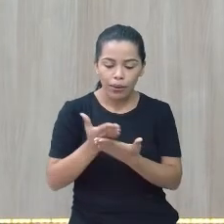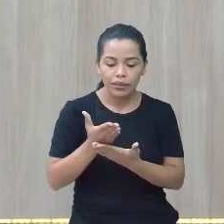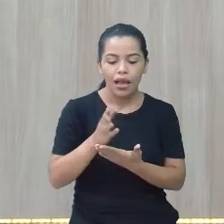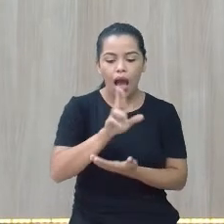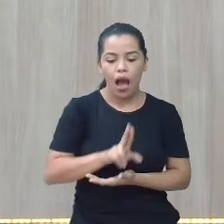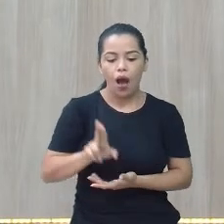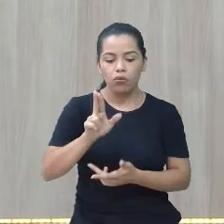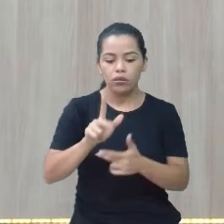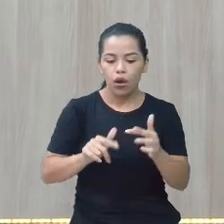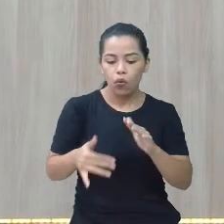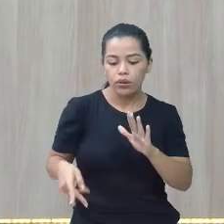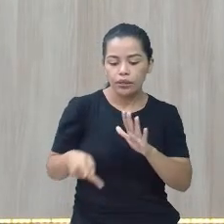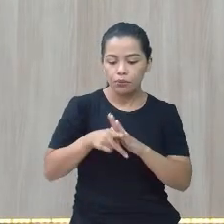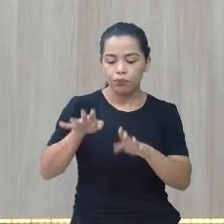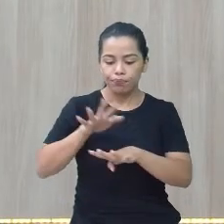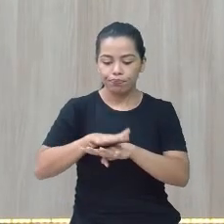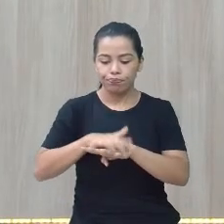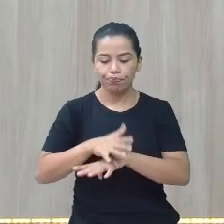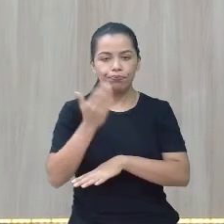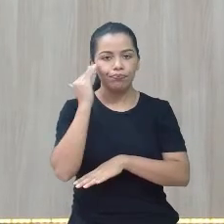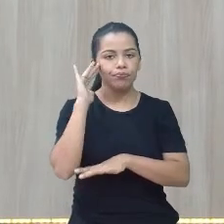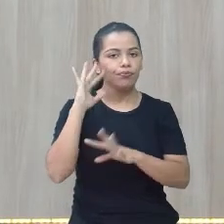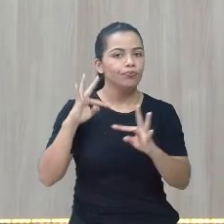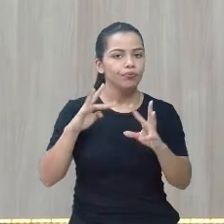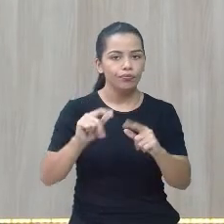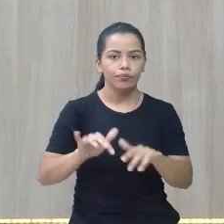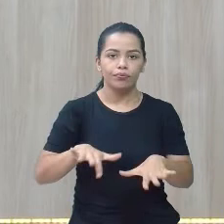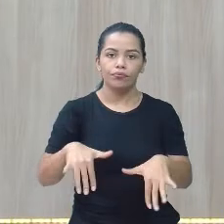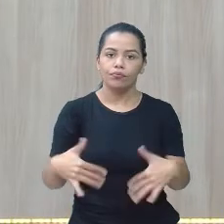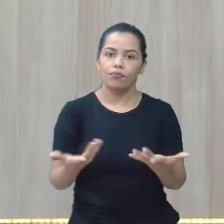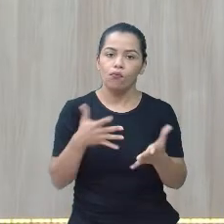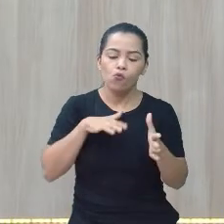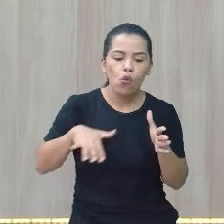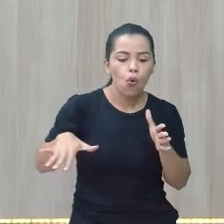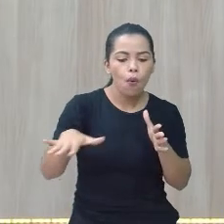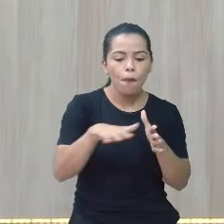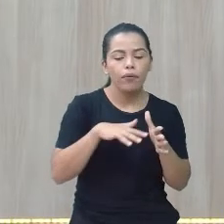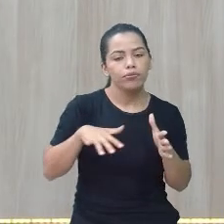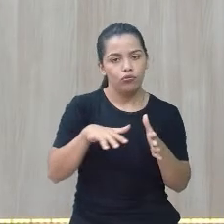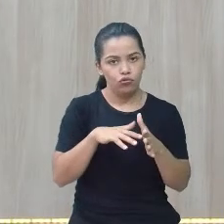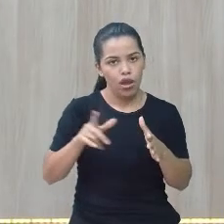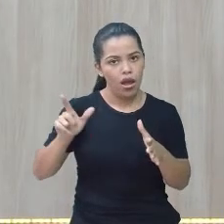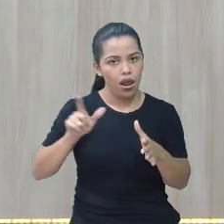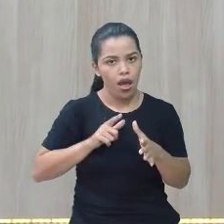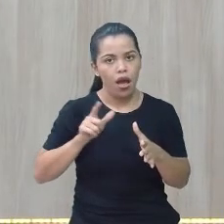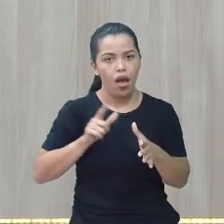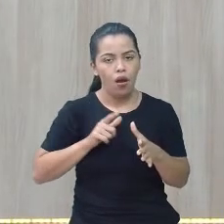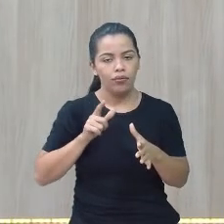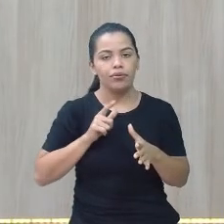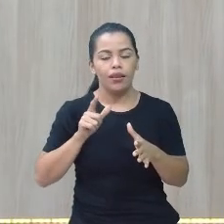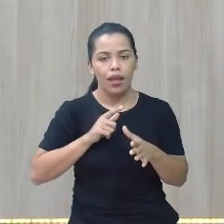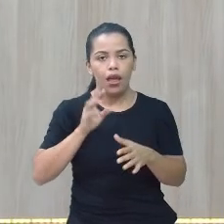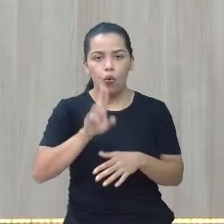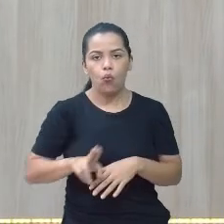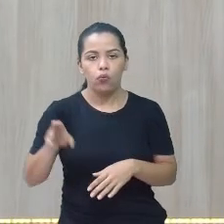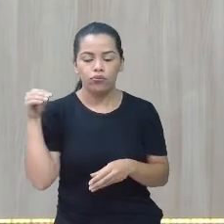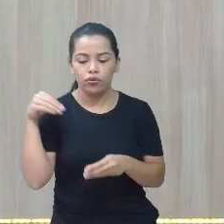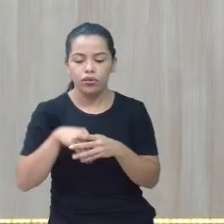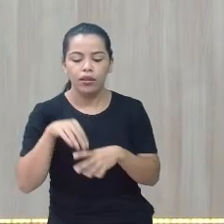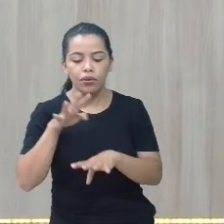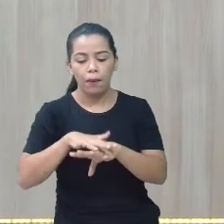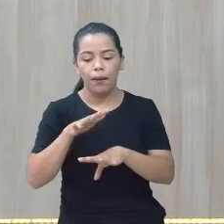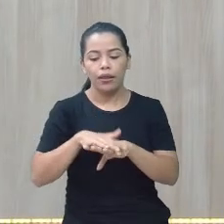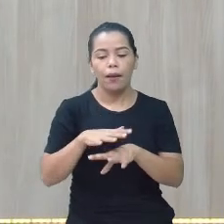Então, a probabilidade, de maneira geral, ela é uma ferramenta matemática utilizada em várias situações. Muitas vezes a